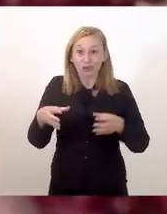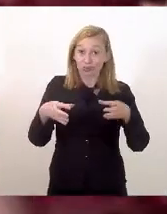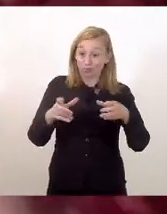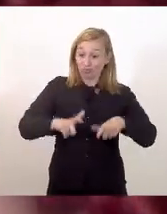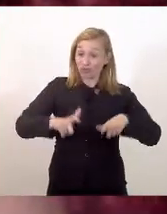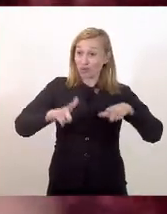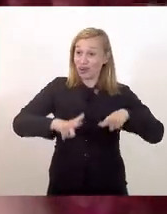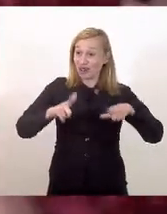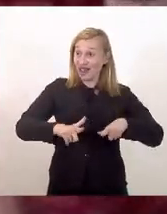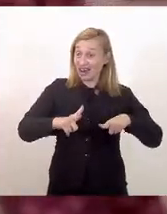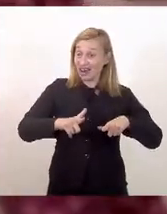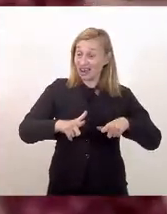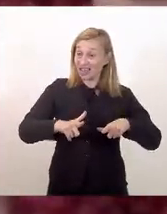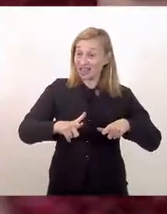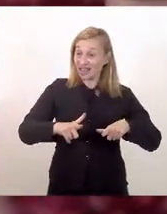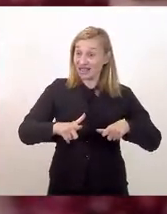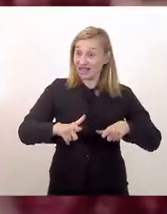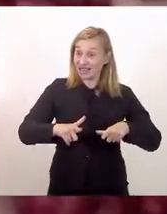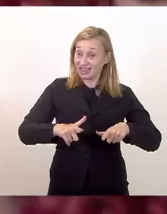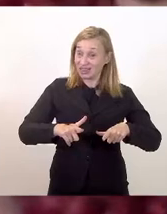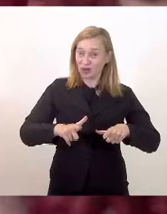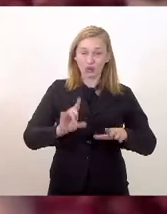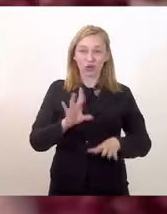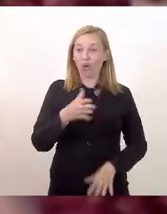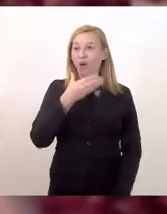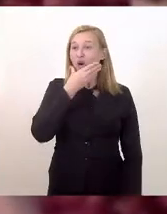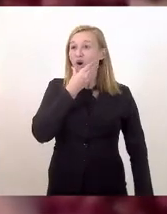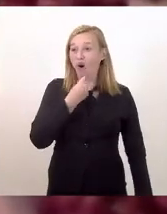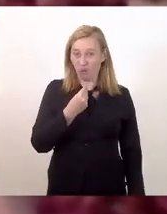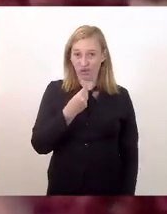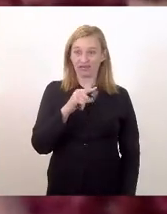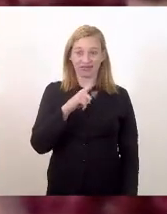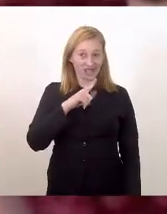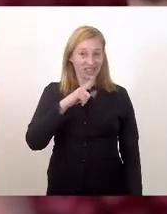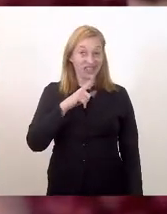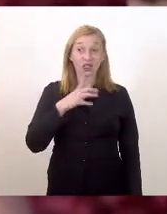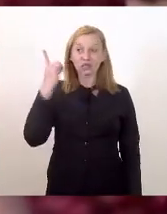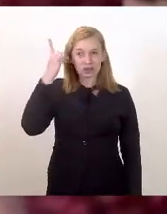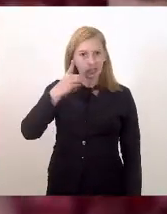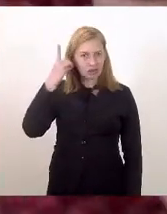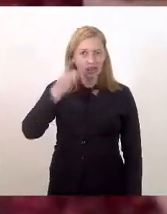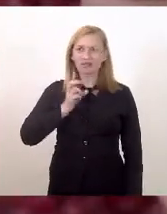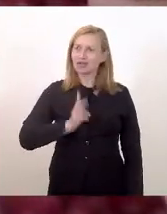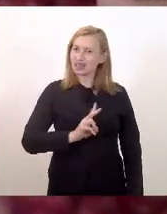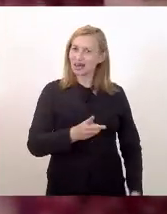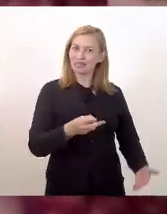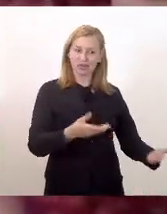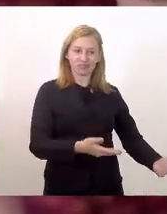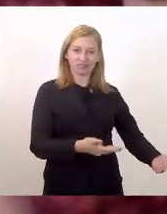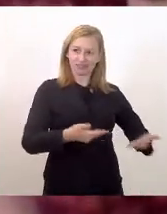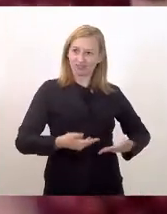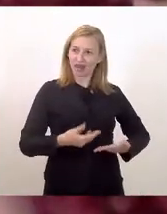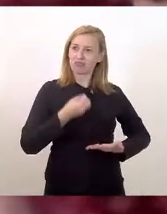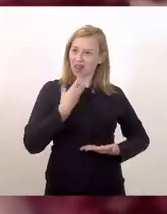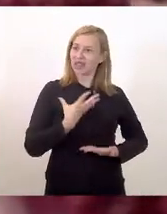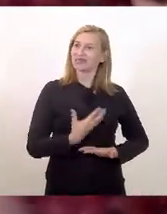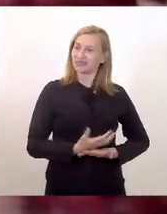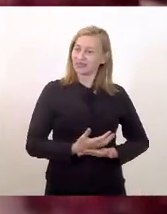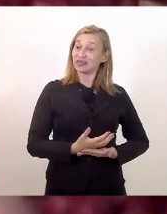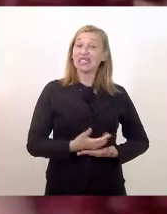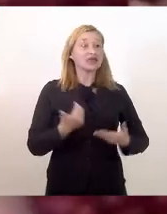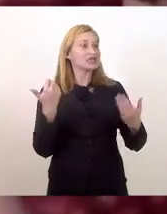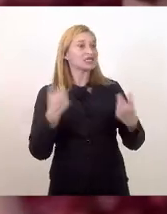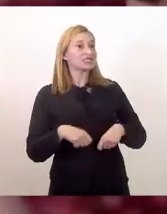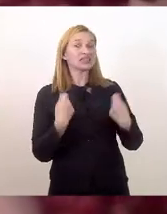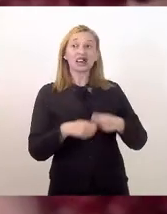ambiente majoritariamente masculino e os deputados sempre recebem muito bem, a necessidade dos